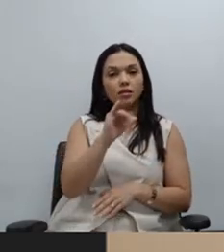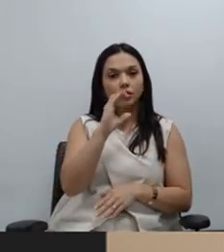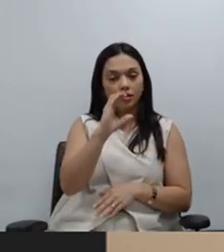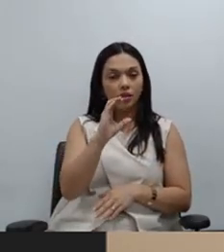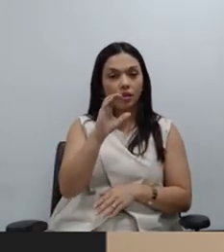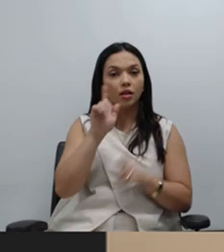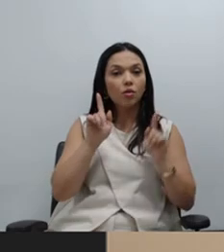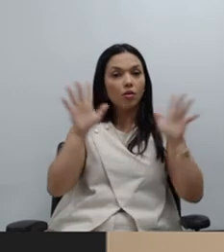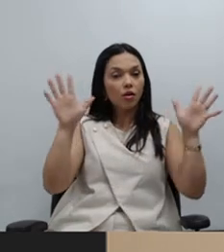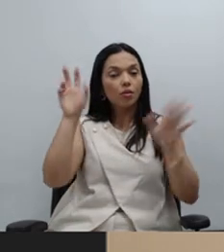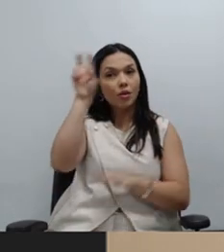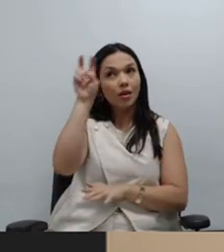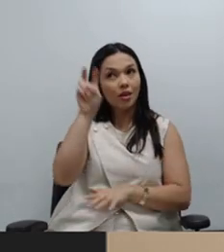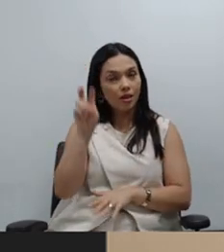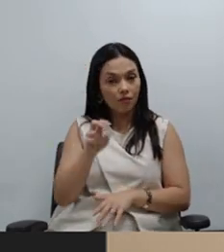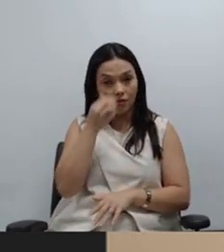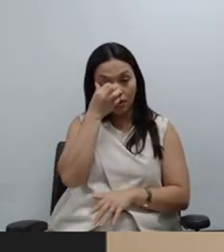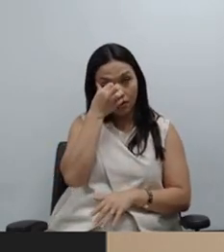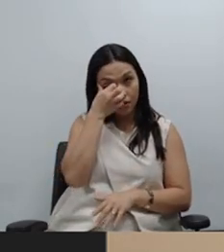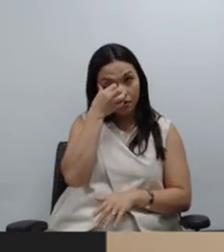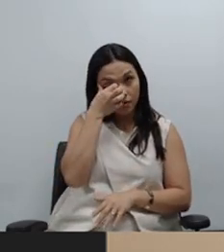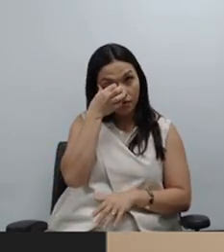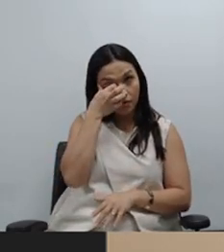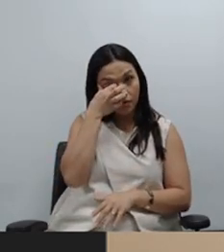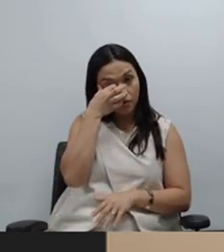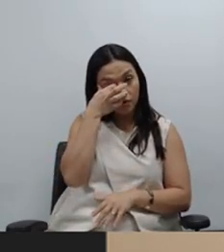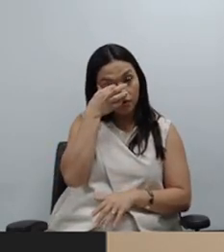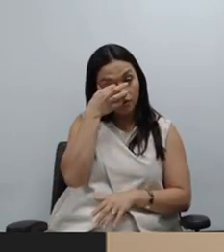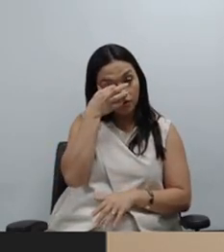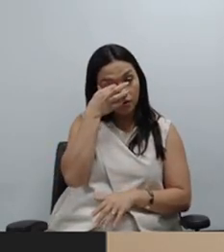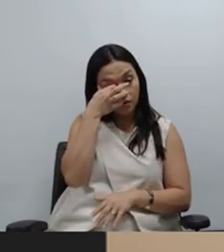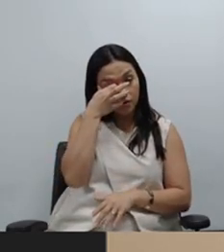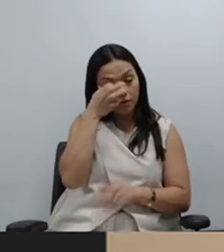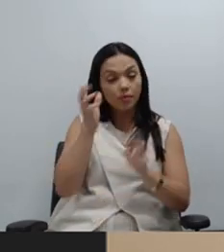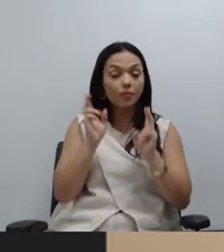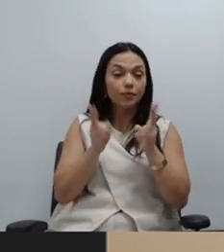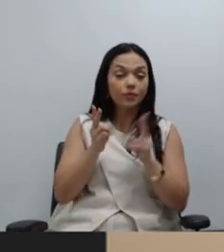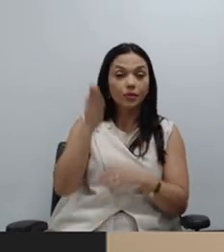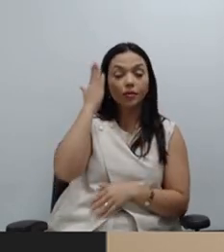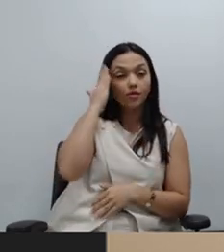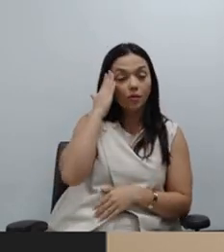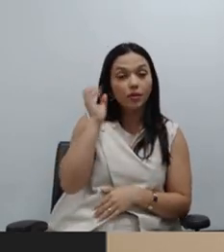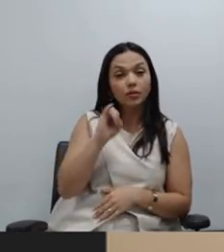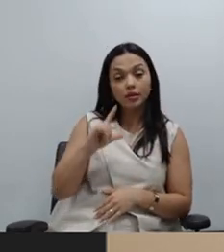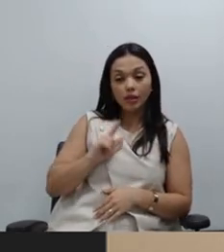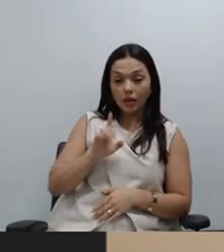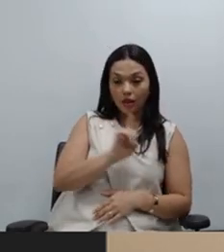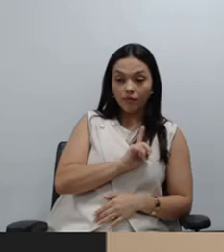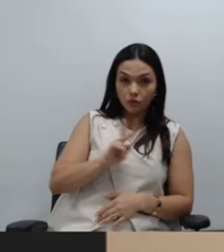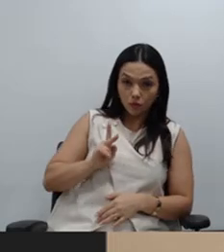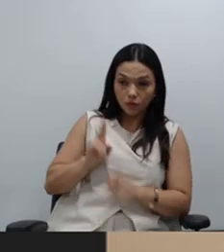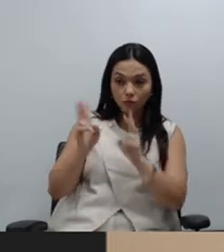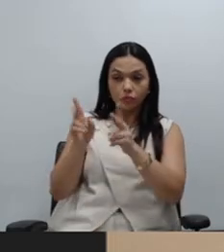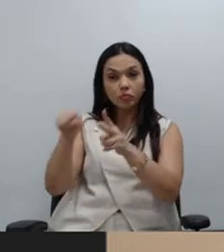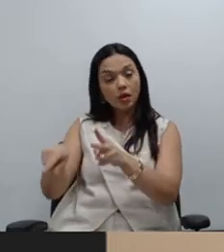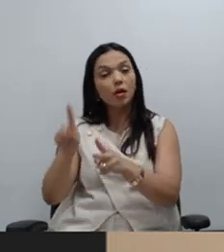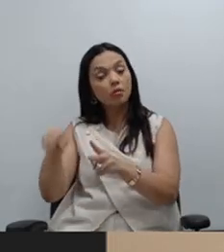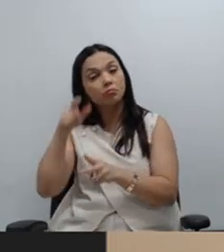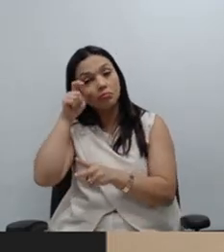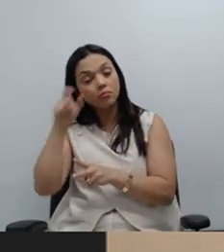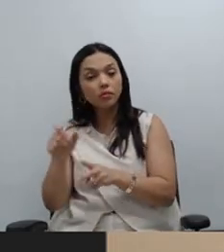quintas-feiras, mesmo sabendo que eu poderia ficar sem a vaga se houvesse defensores daquela unidade interessados.